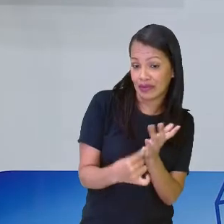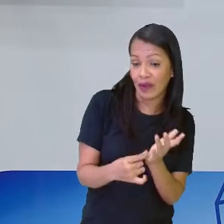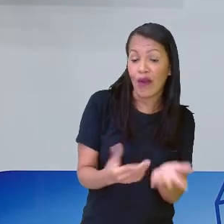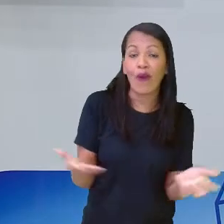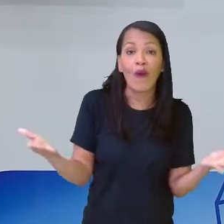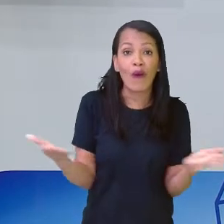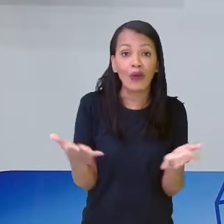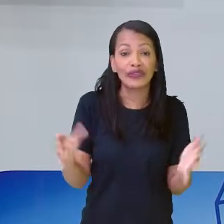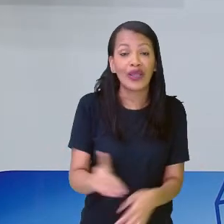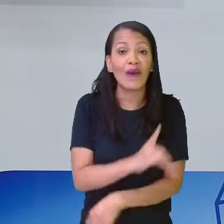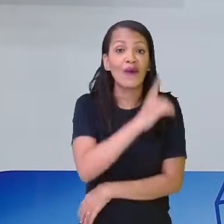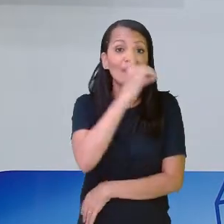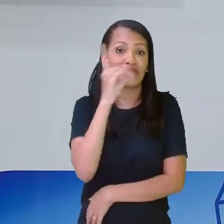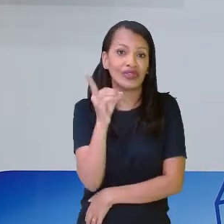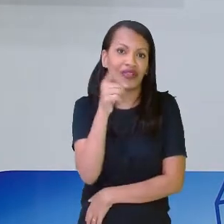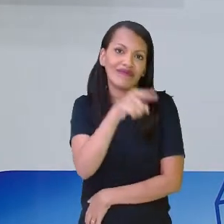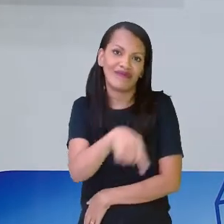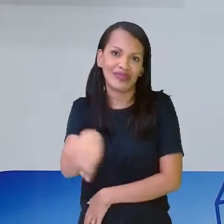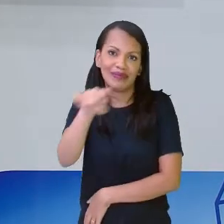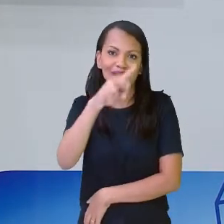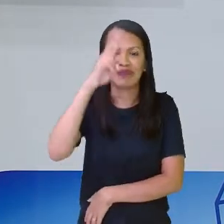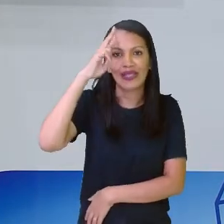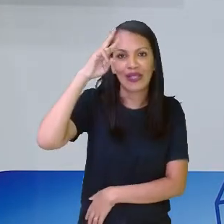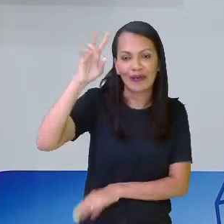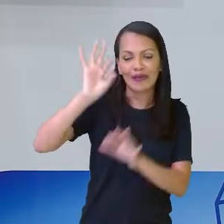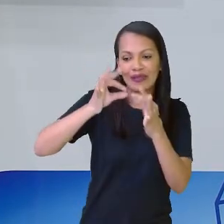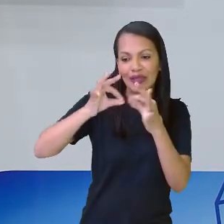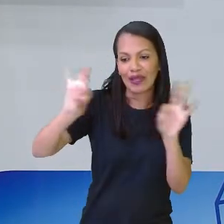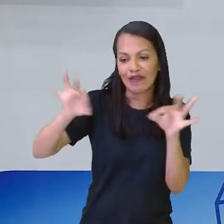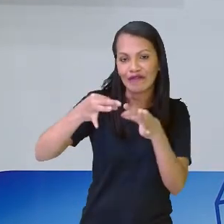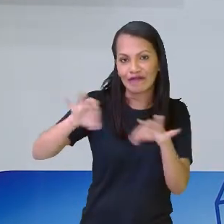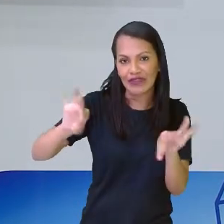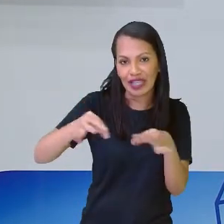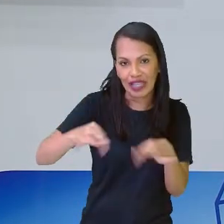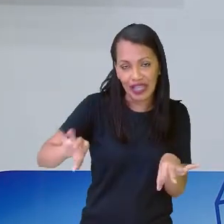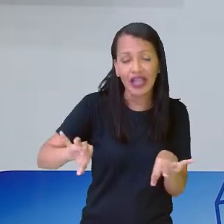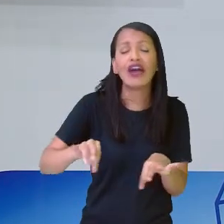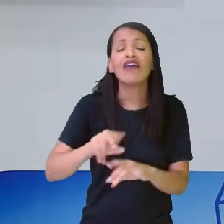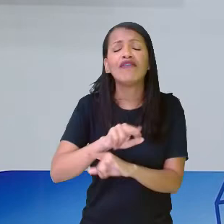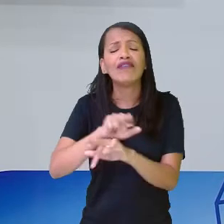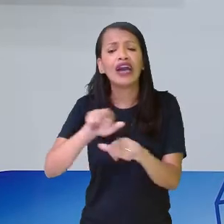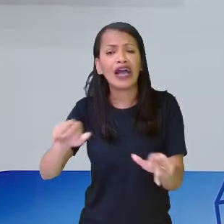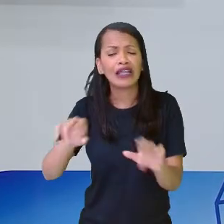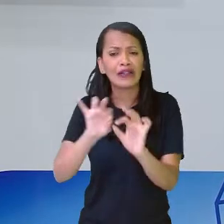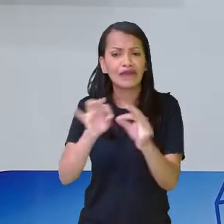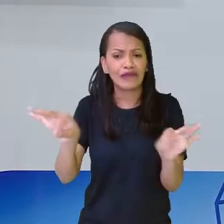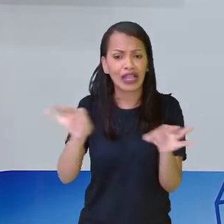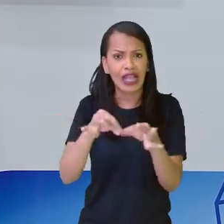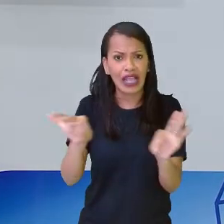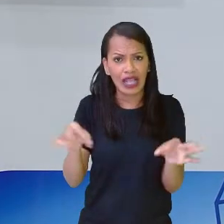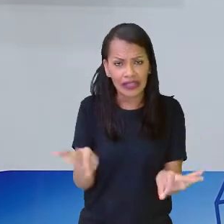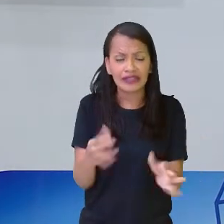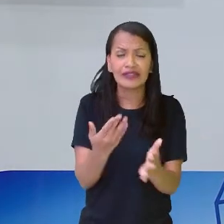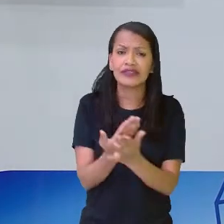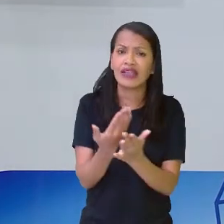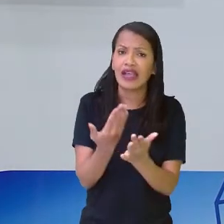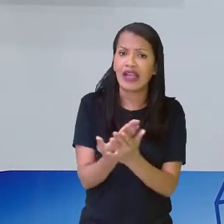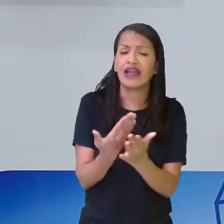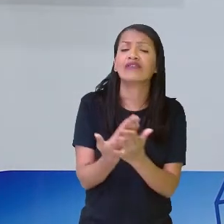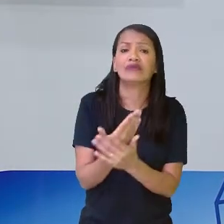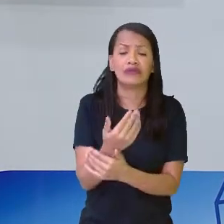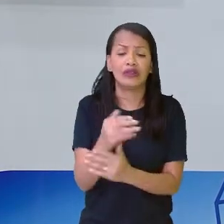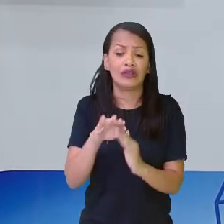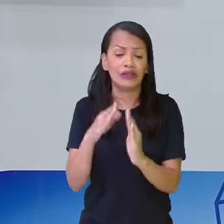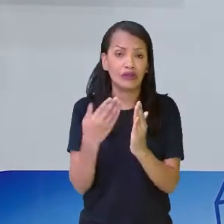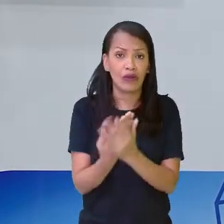Então, relembrando aqui essas frases que a gente ouve, né, muitas e muitas vezes aí nas salas de aulas, nas escolas, essas frases